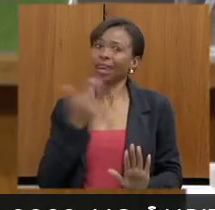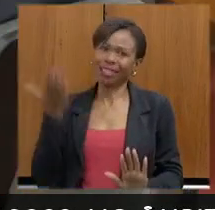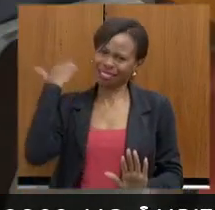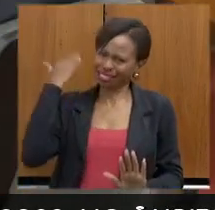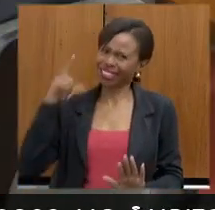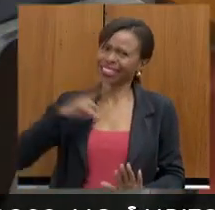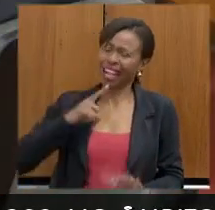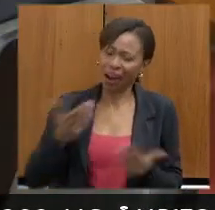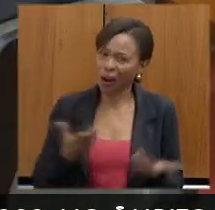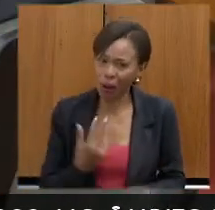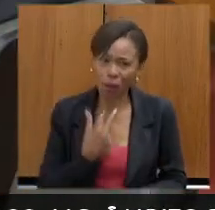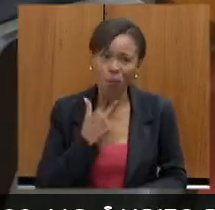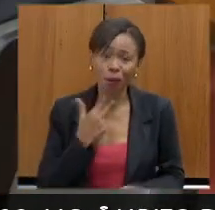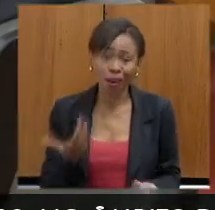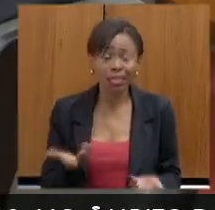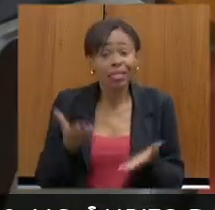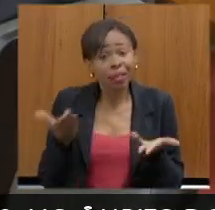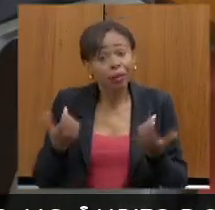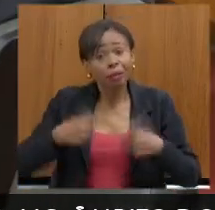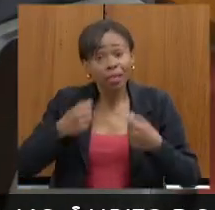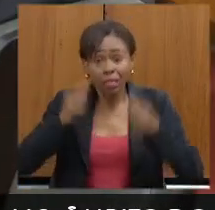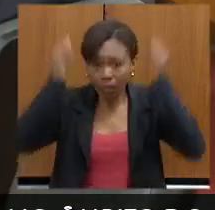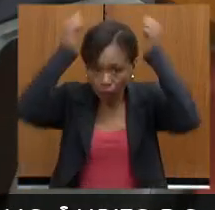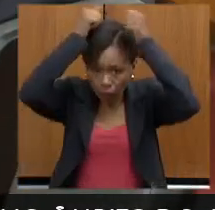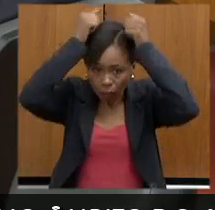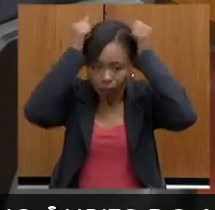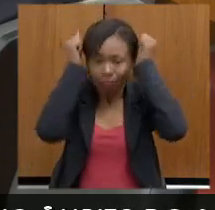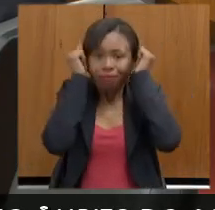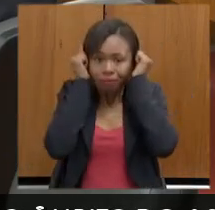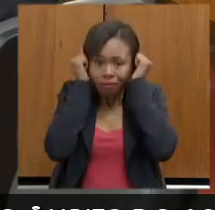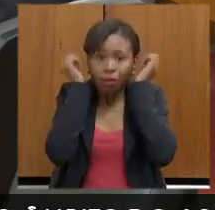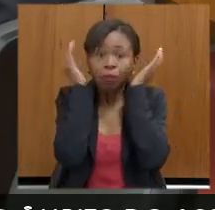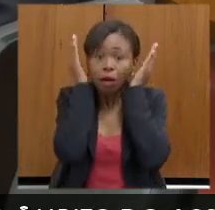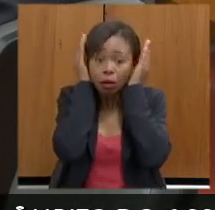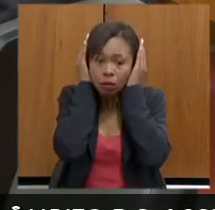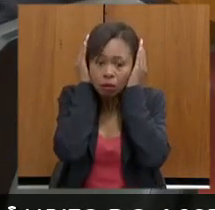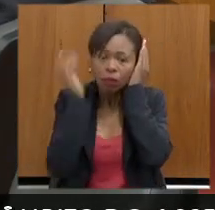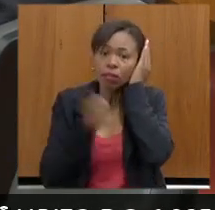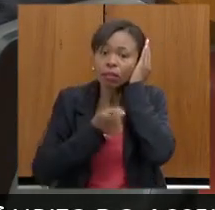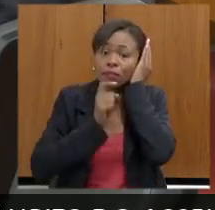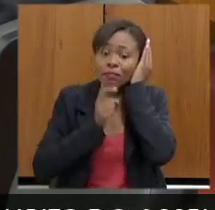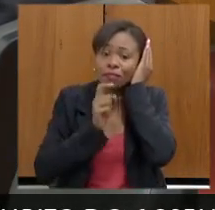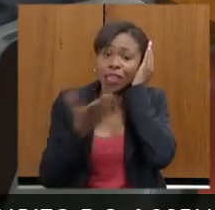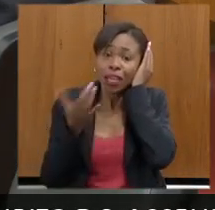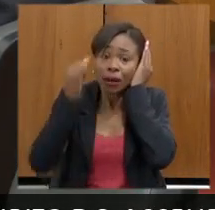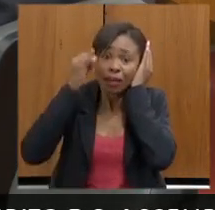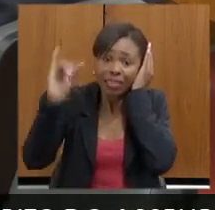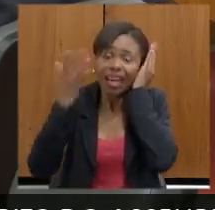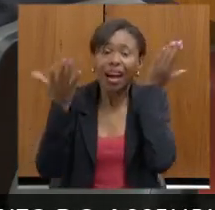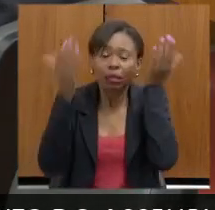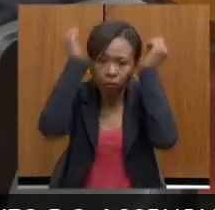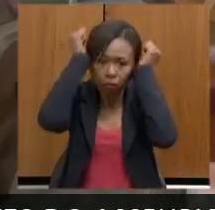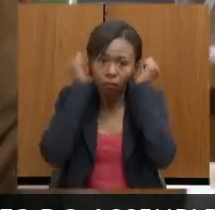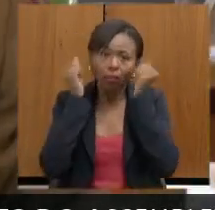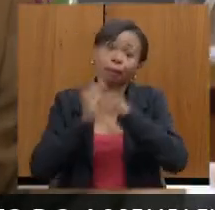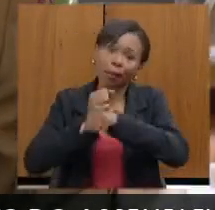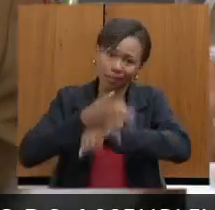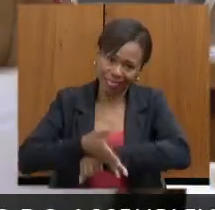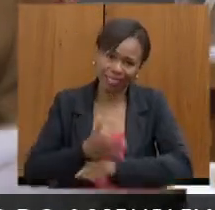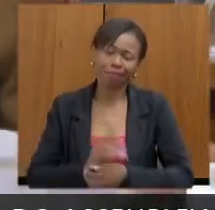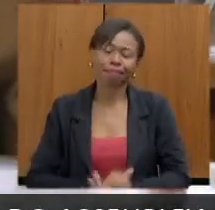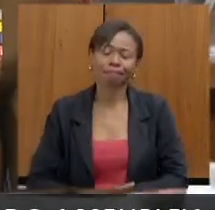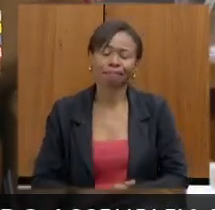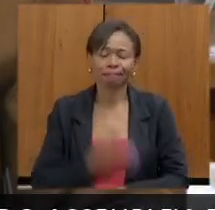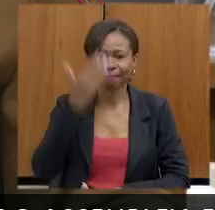Grand não pode então tem que ter o gorro sim para aquecer lá e para aguentar o a friagem da madrugada Obrigado